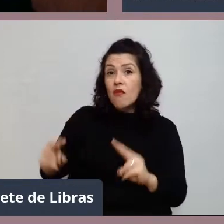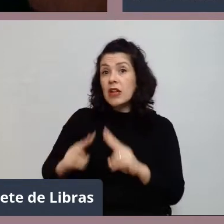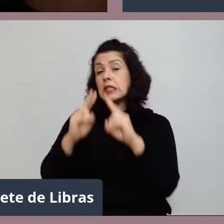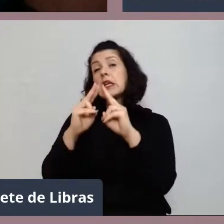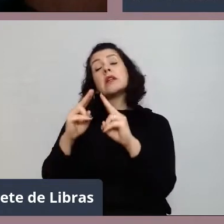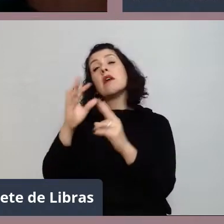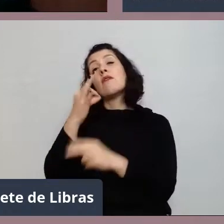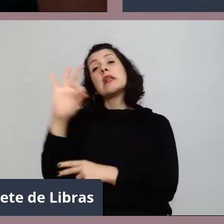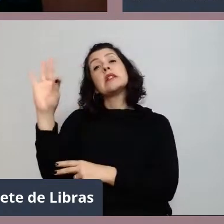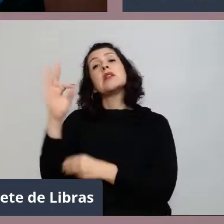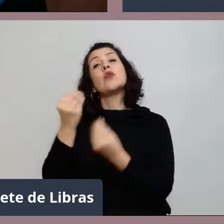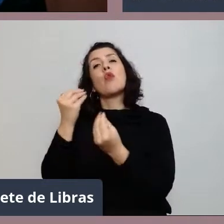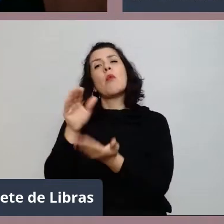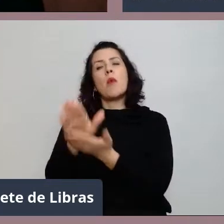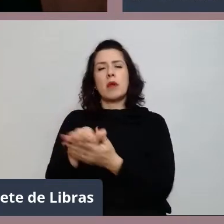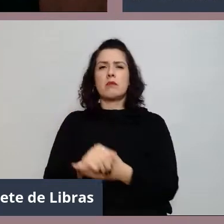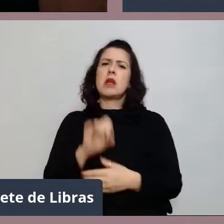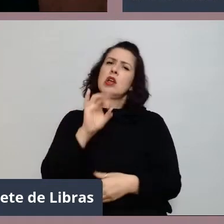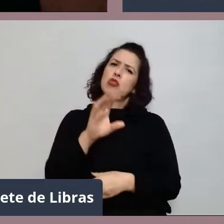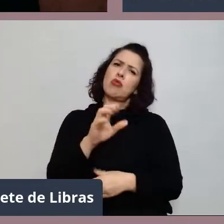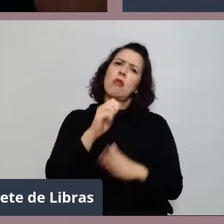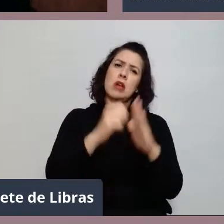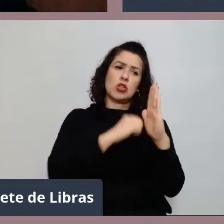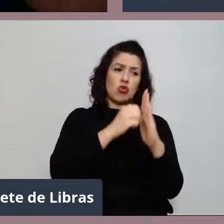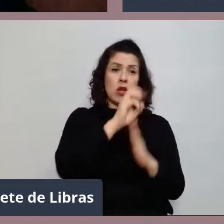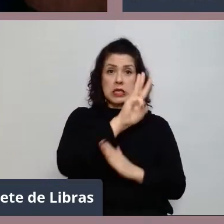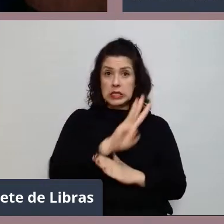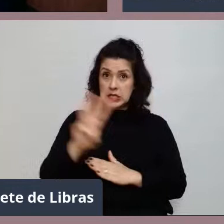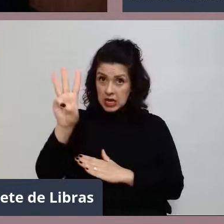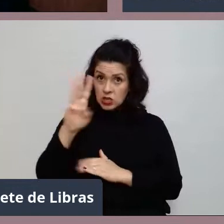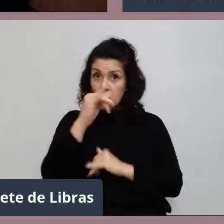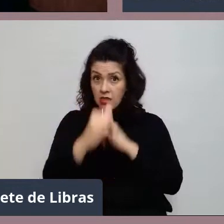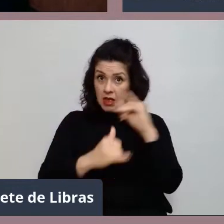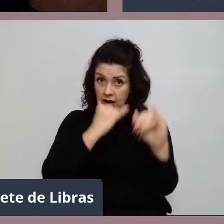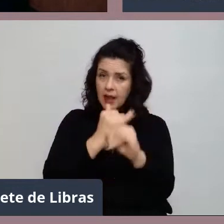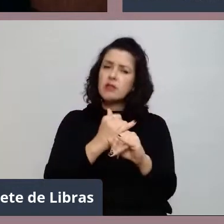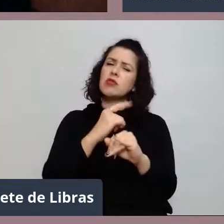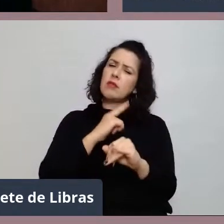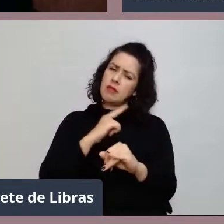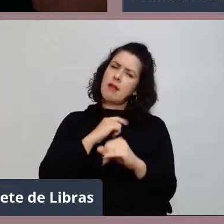É só ir no site da editora, na internet, e tá à venda lá, tá bom?